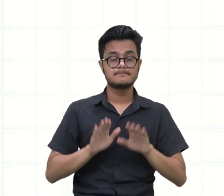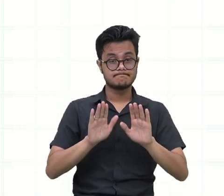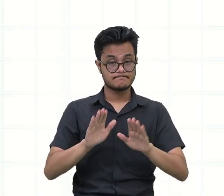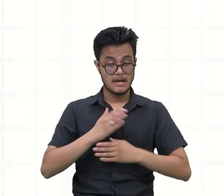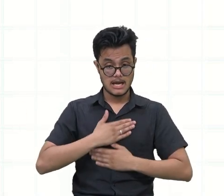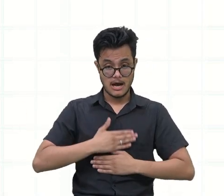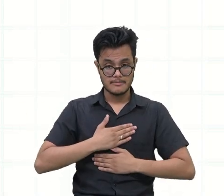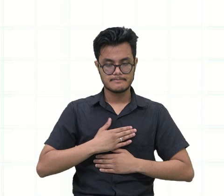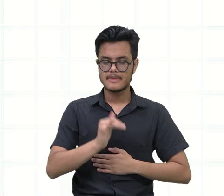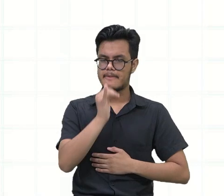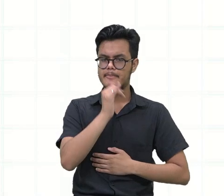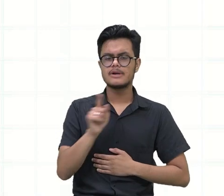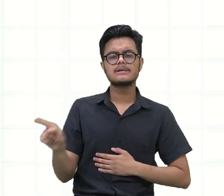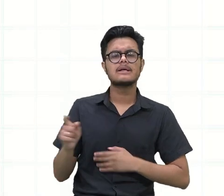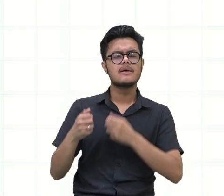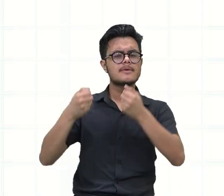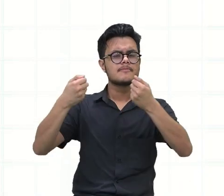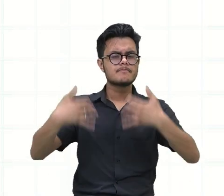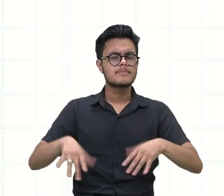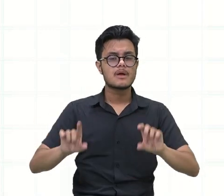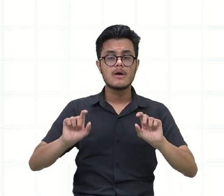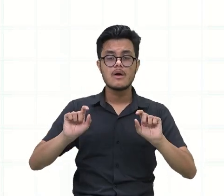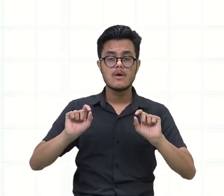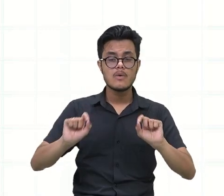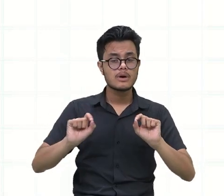Então, o que eu quero dizer para vocês que